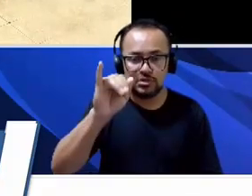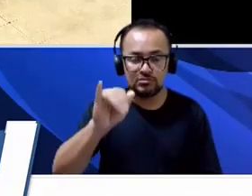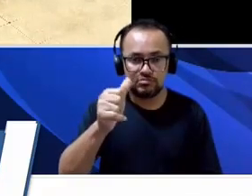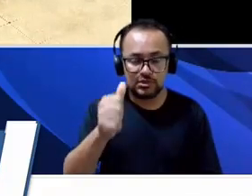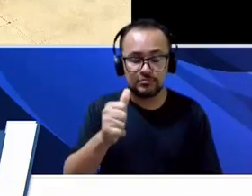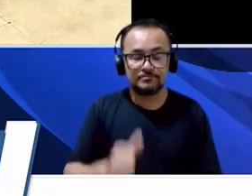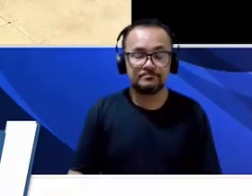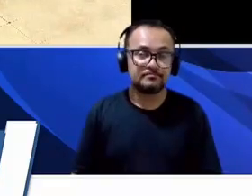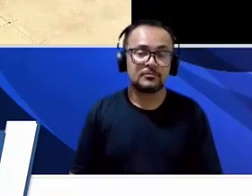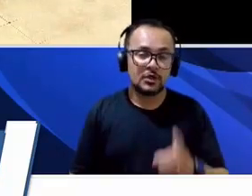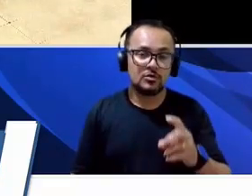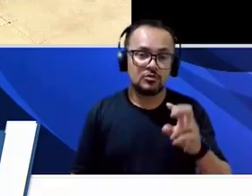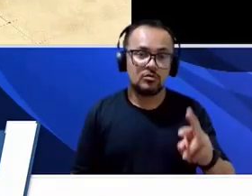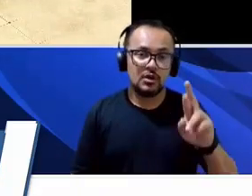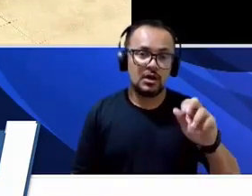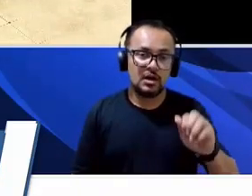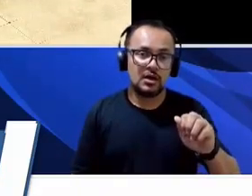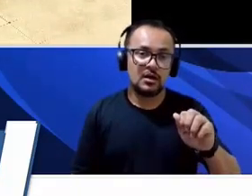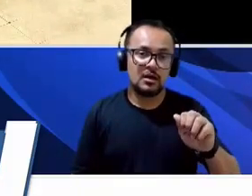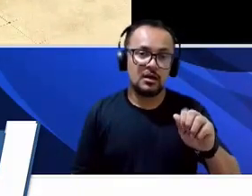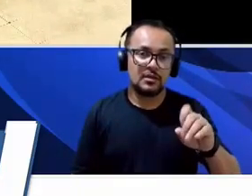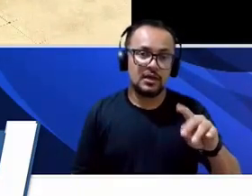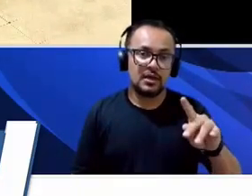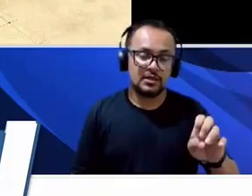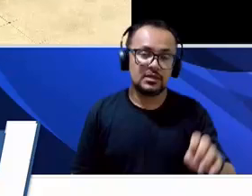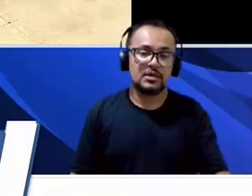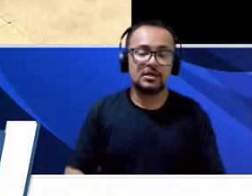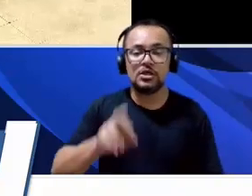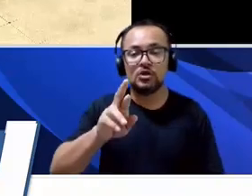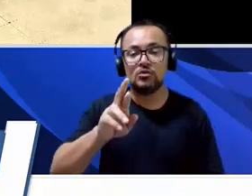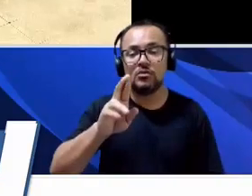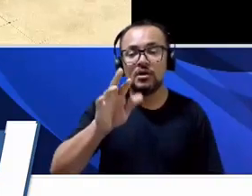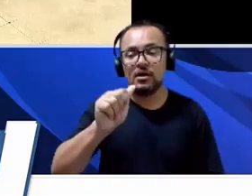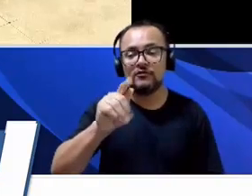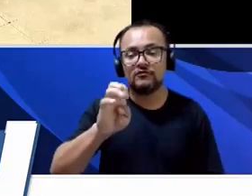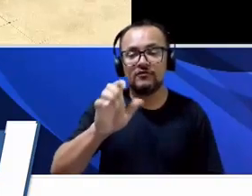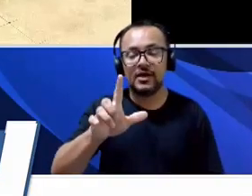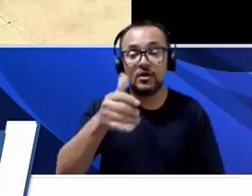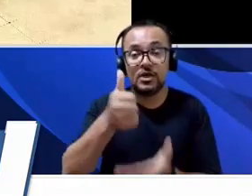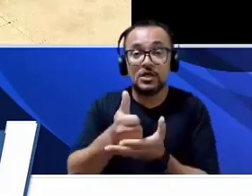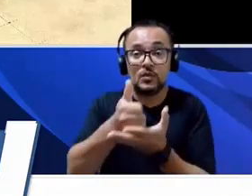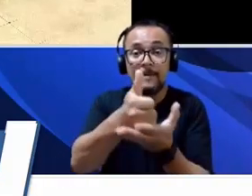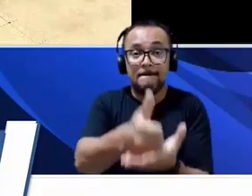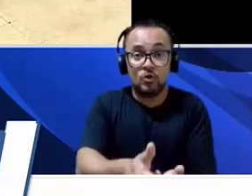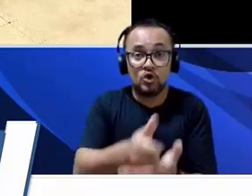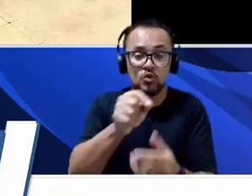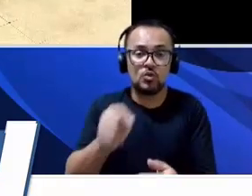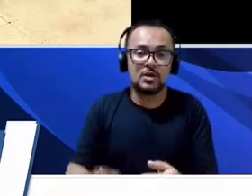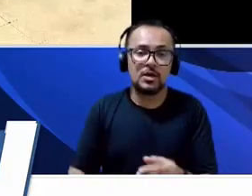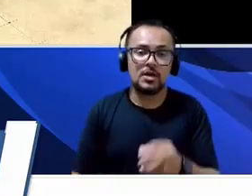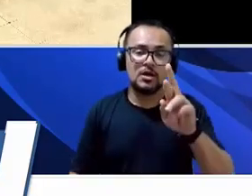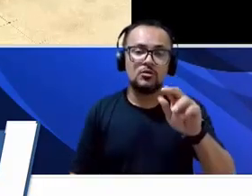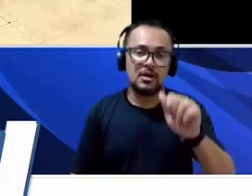radael Dr Rafael leão e agora com esse apoio do Rafael também que é